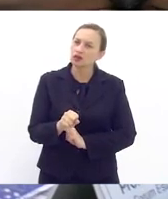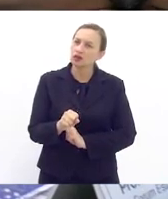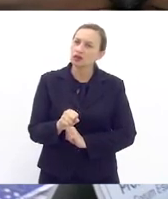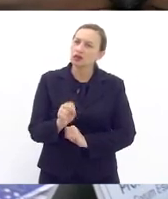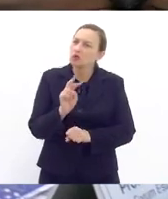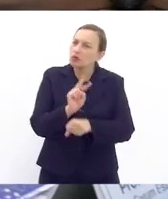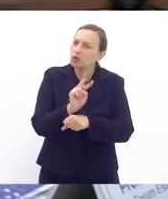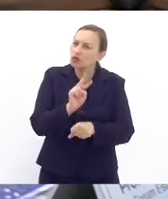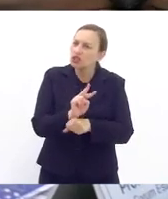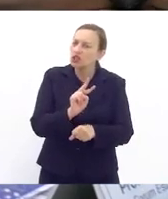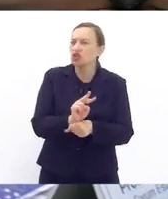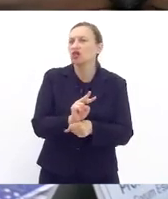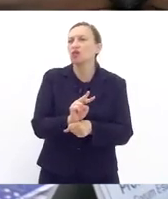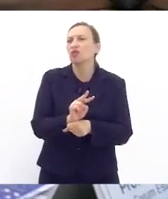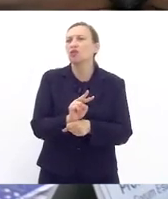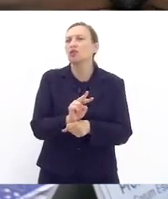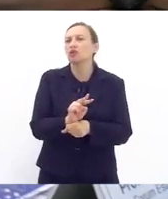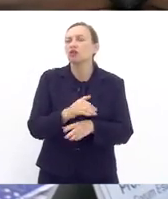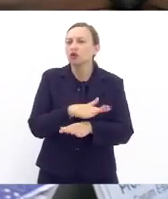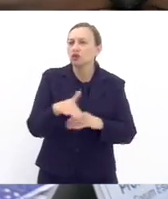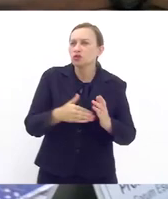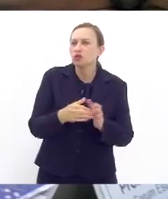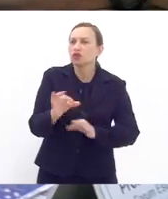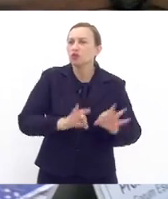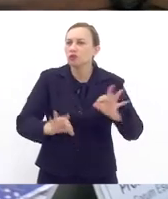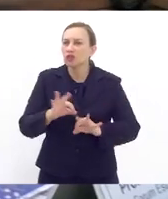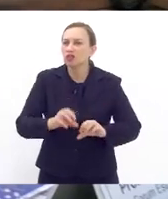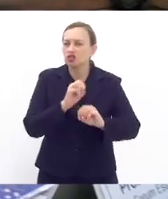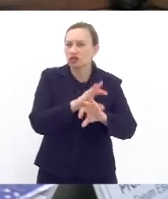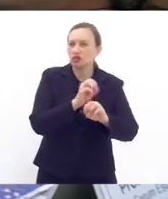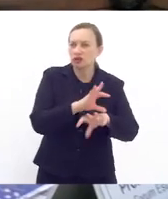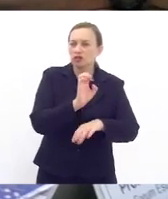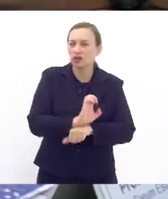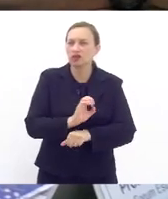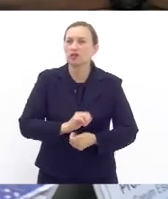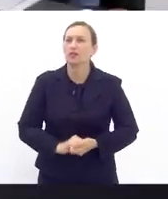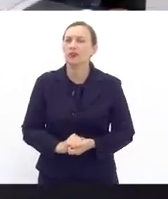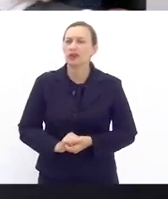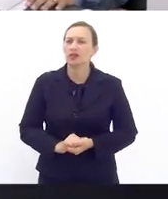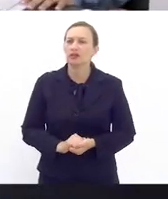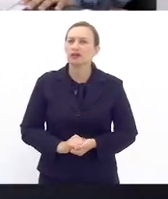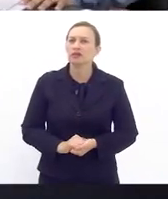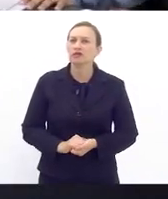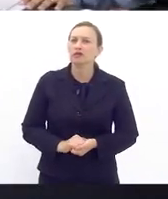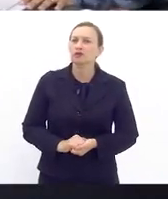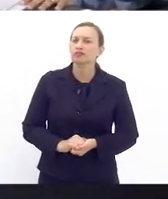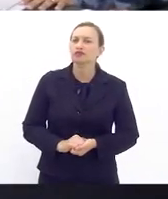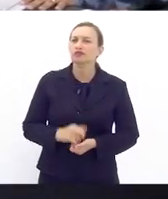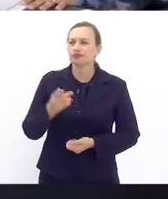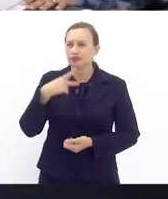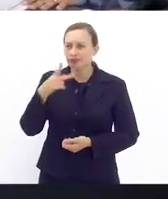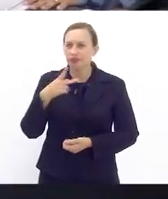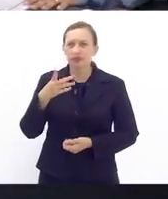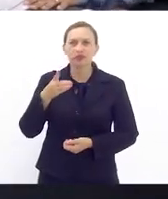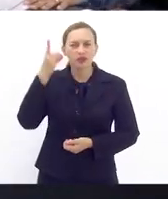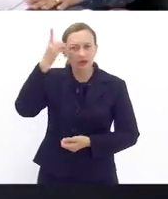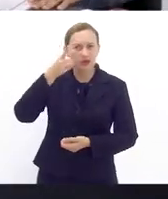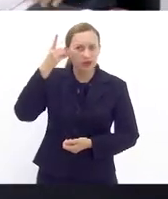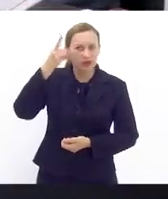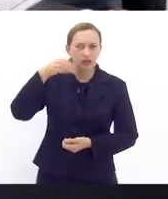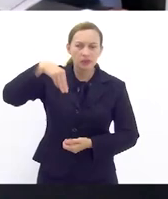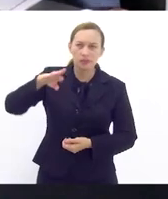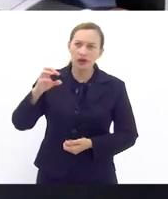do plano Estadual de Educação só fazer uma observação Deputado Marco Alberto